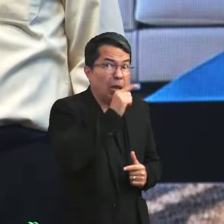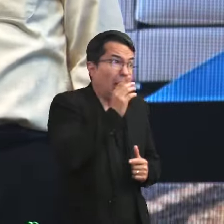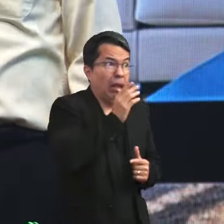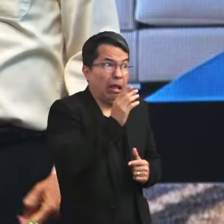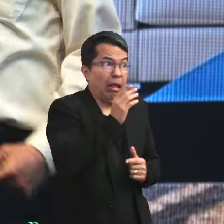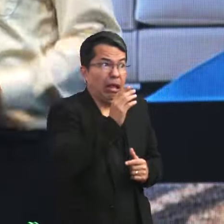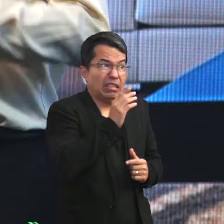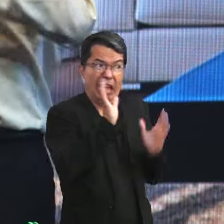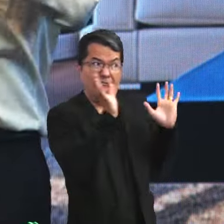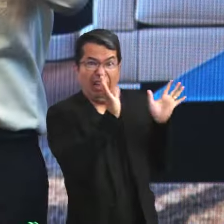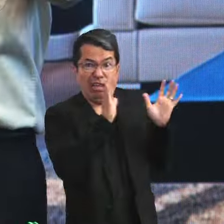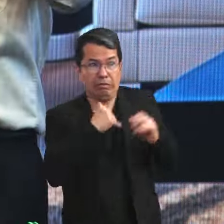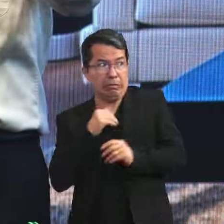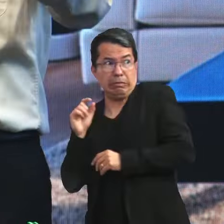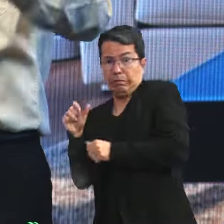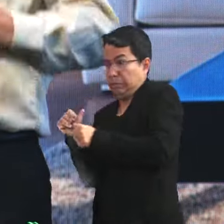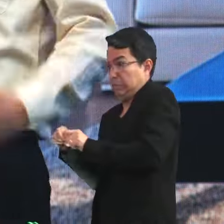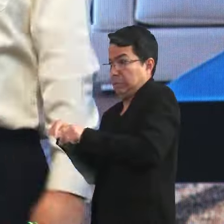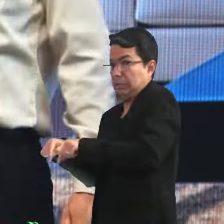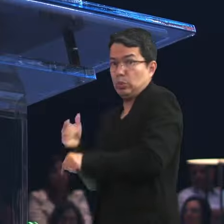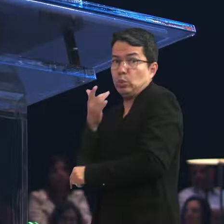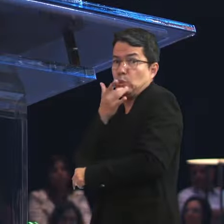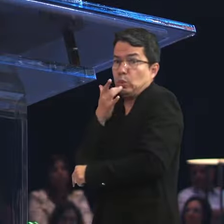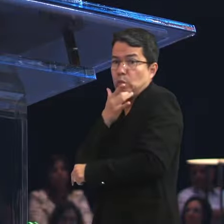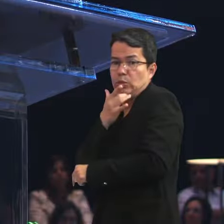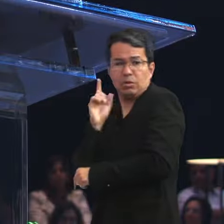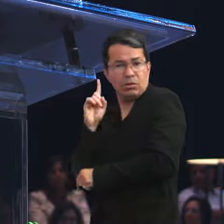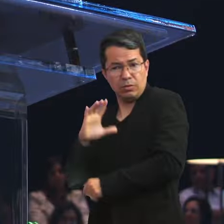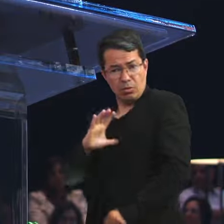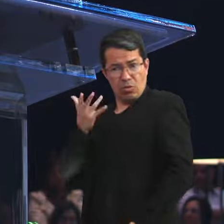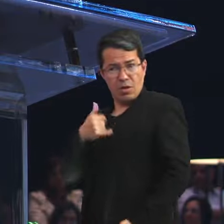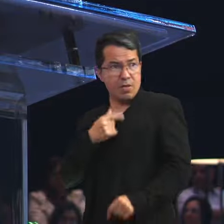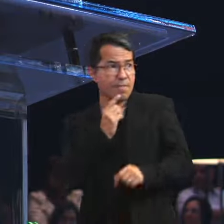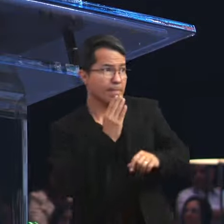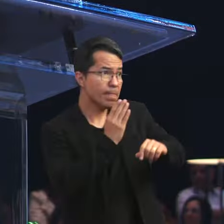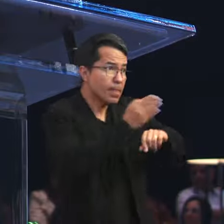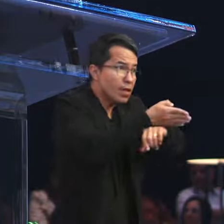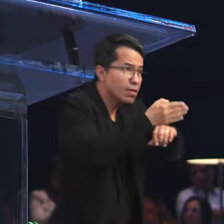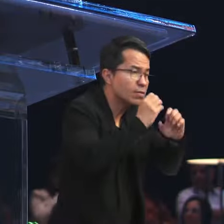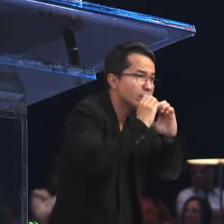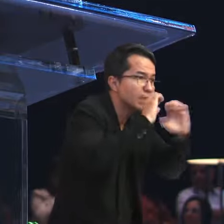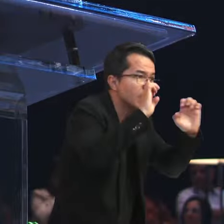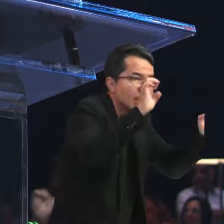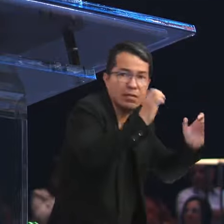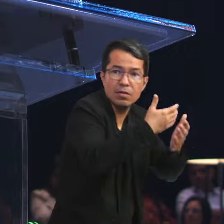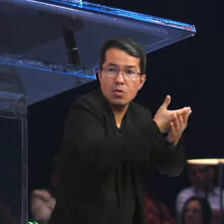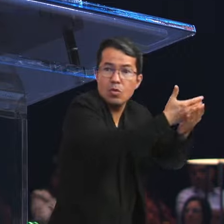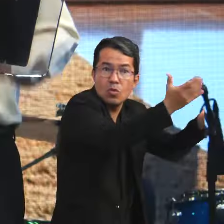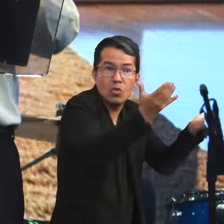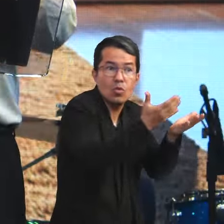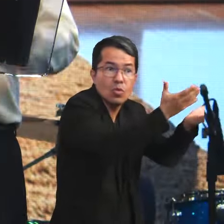amigos decador para Pod poder a Lu do Evangelho